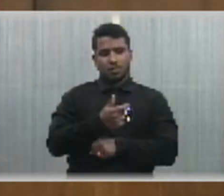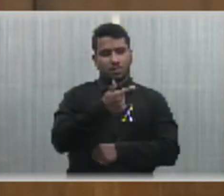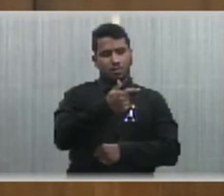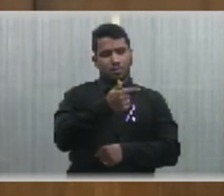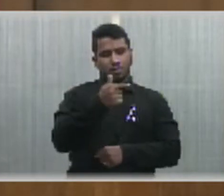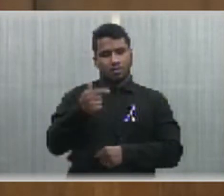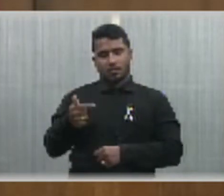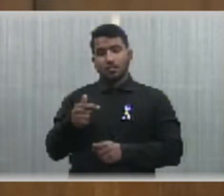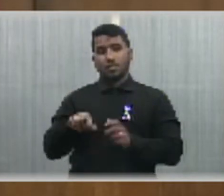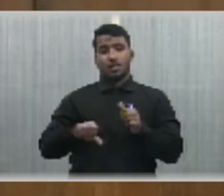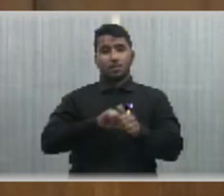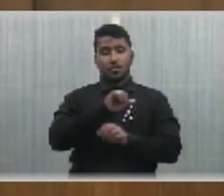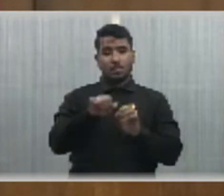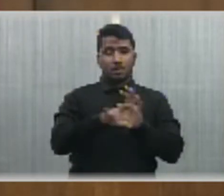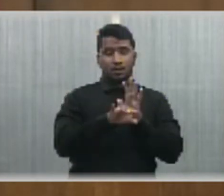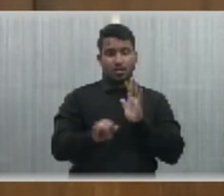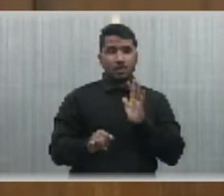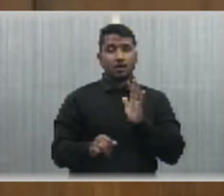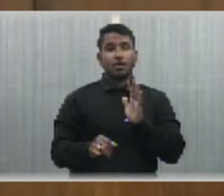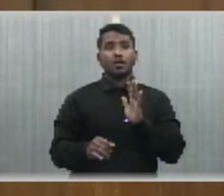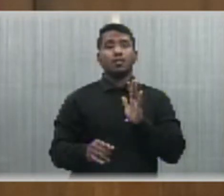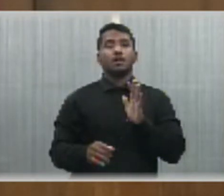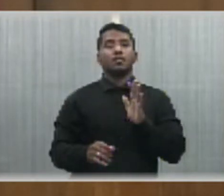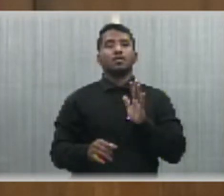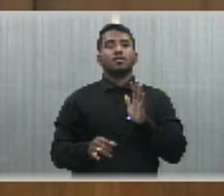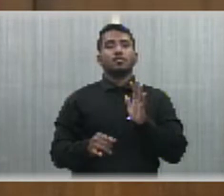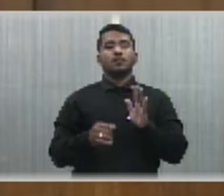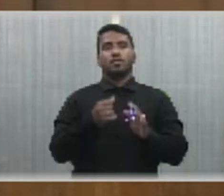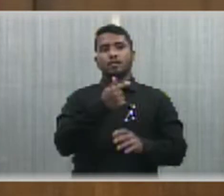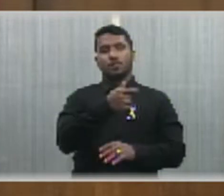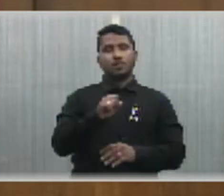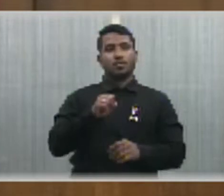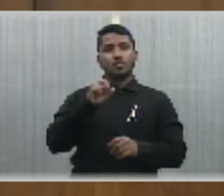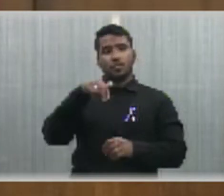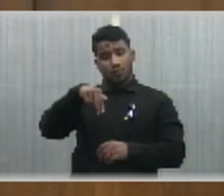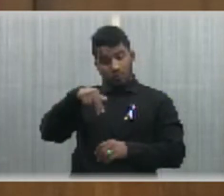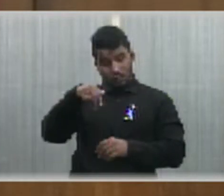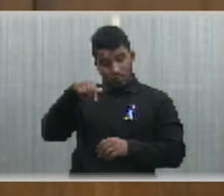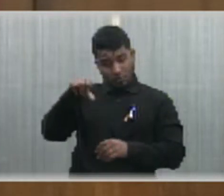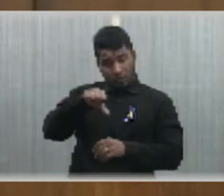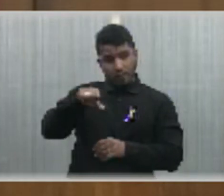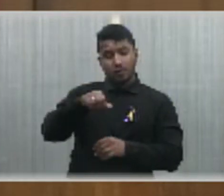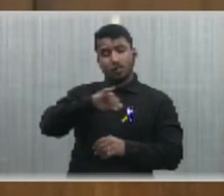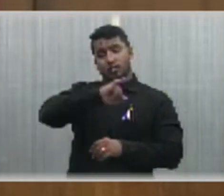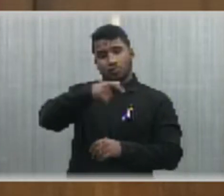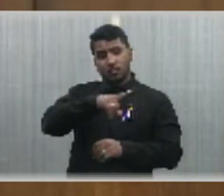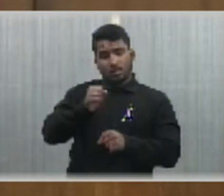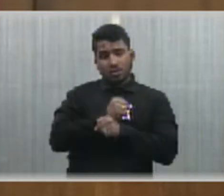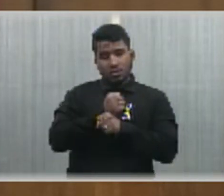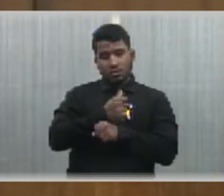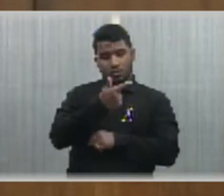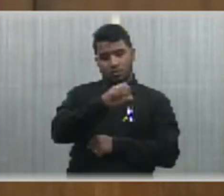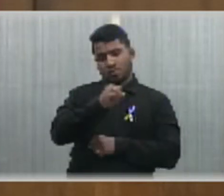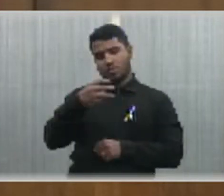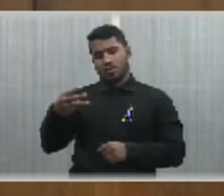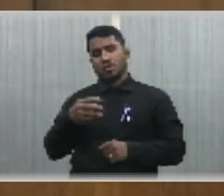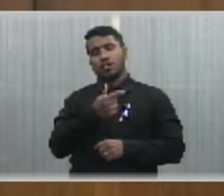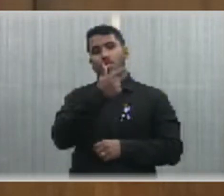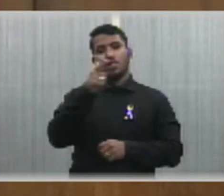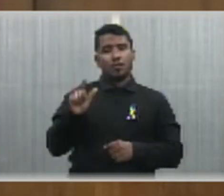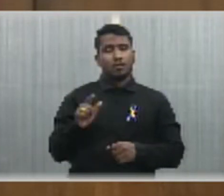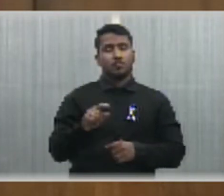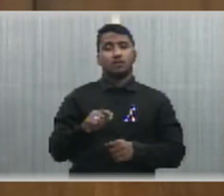28.479/2022, que altera a Lei Complementar de número 28 de 9 de julho de 2003, de número